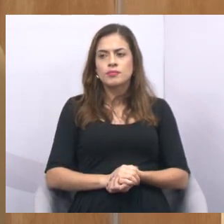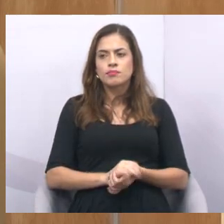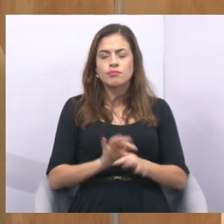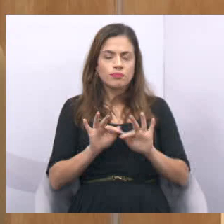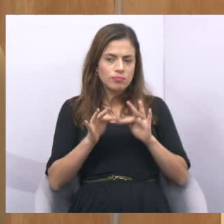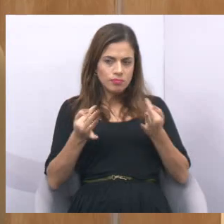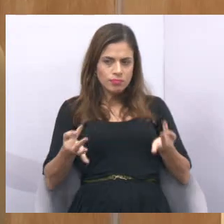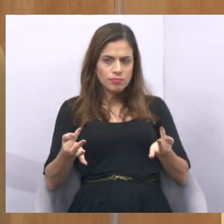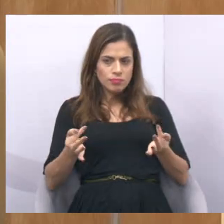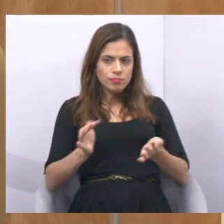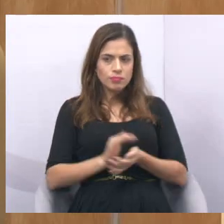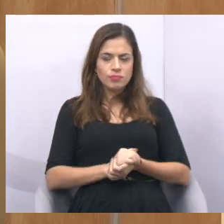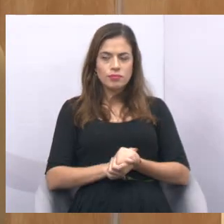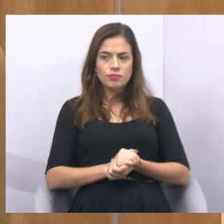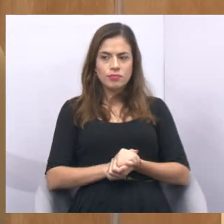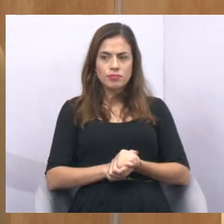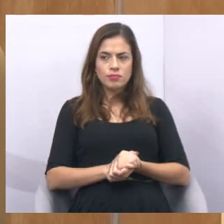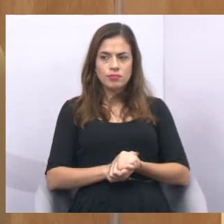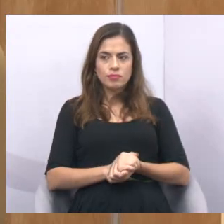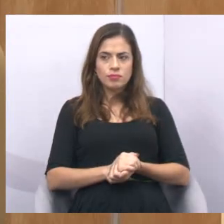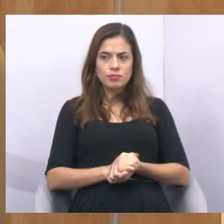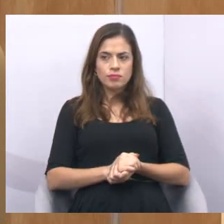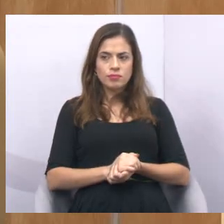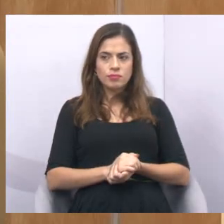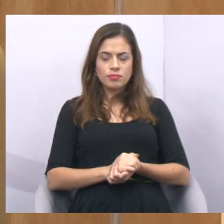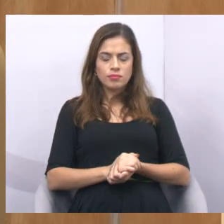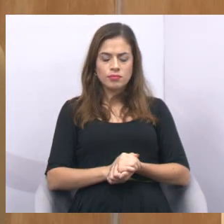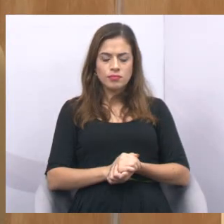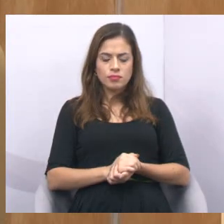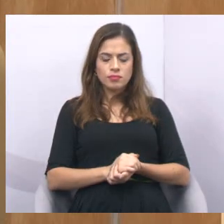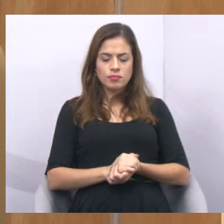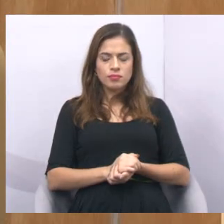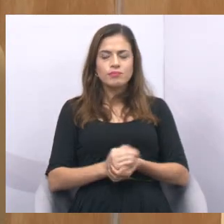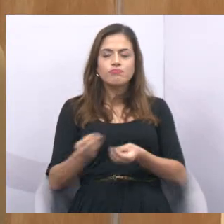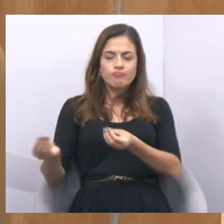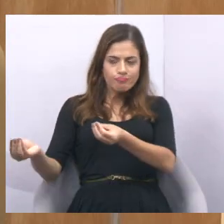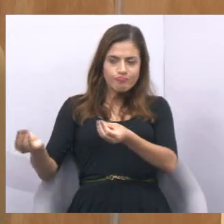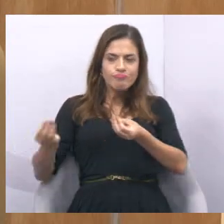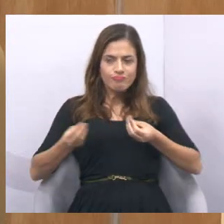Resumindo, eu e o Pedro Ives, nós viemos para cá.